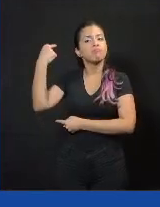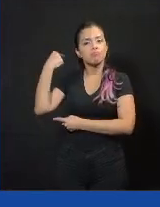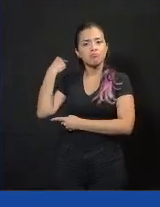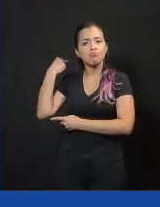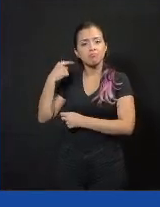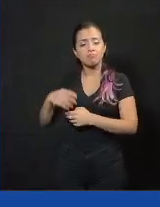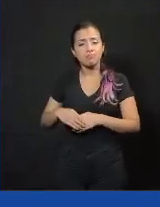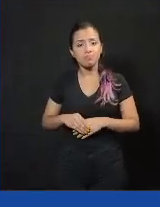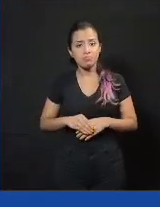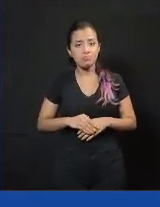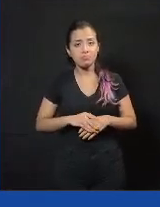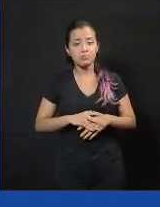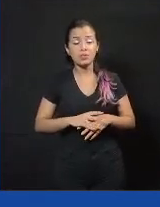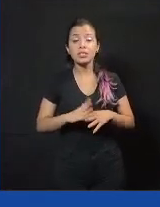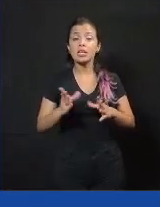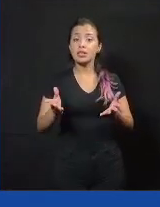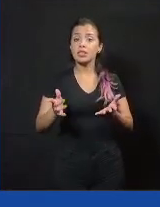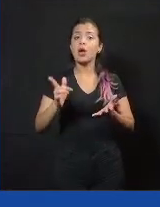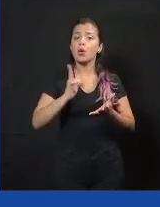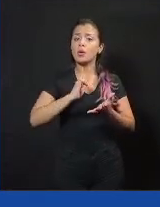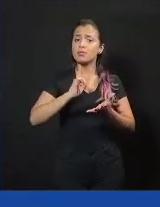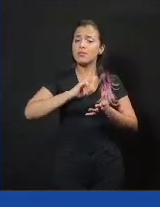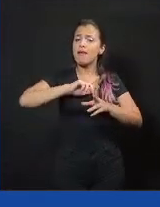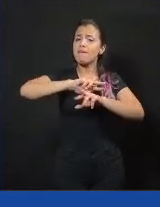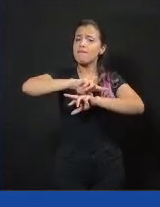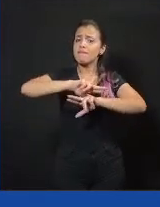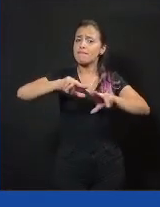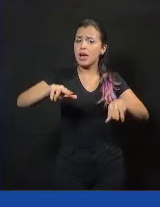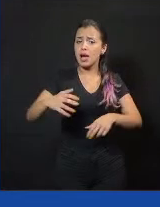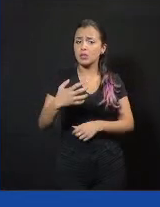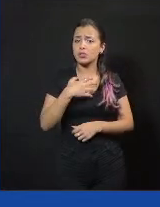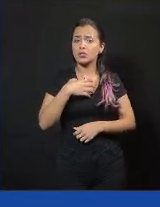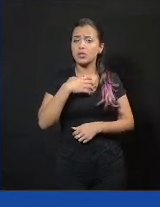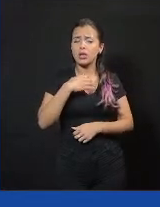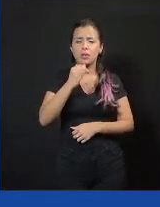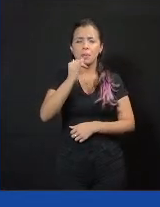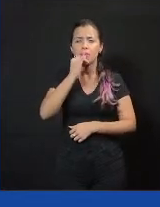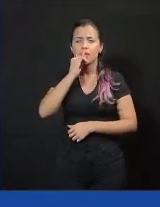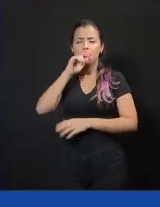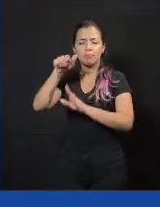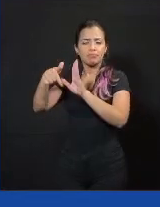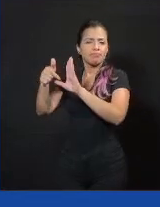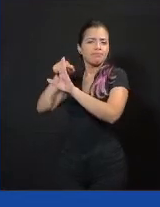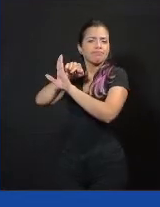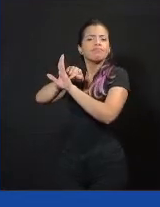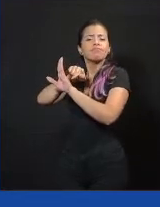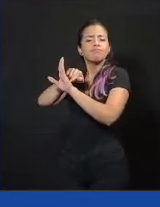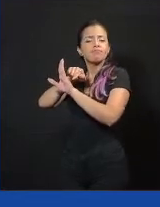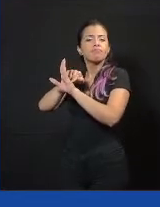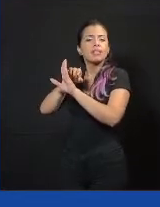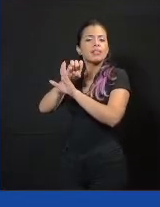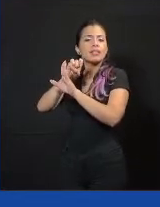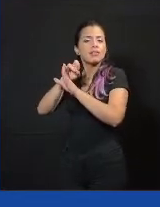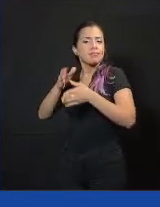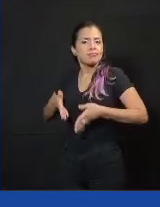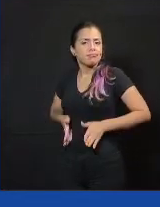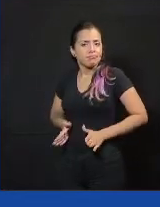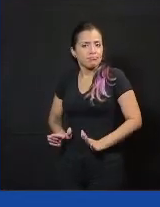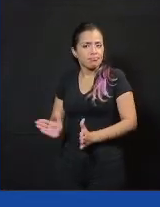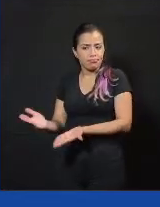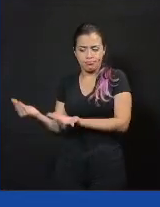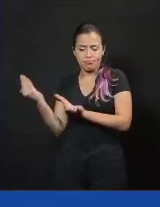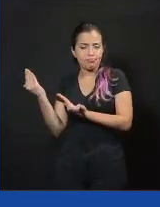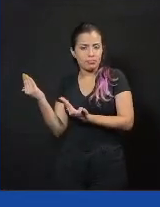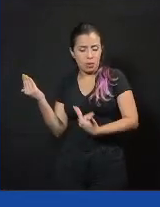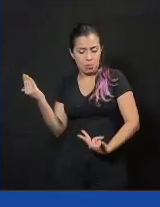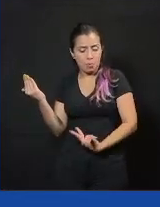pode ser por meio de cirurgias usando bisturi, mas preferível mesmo seria sem utilização do bisturi.